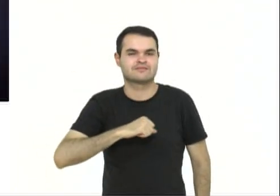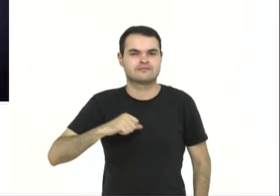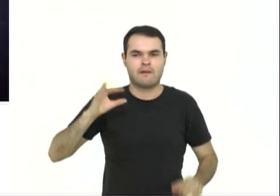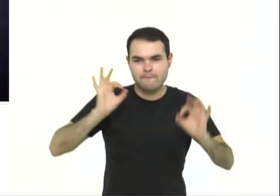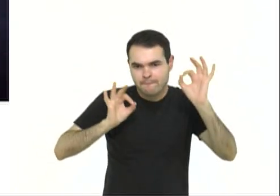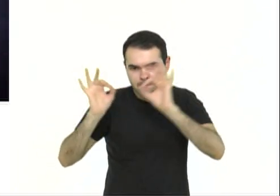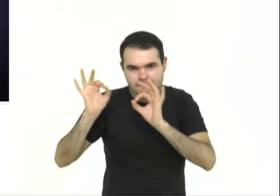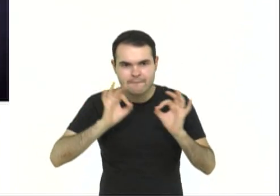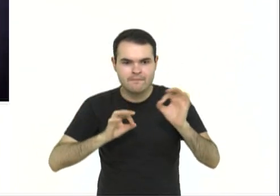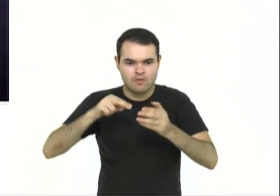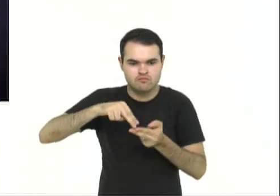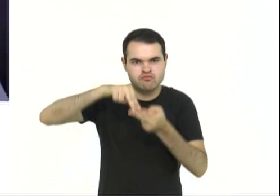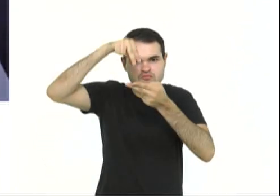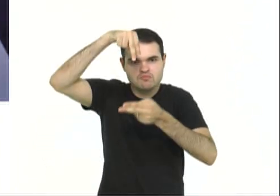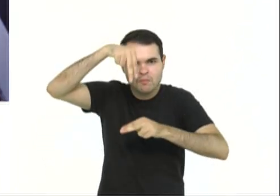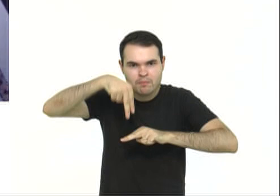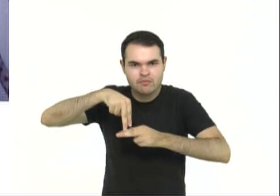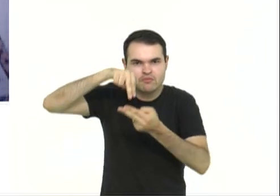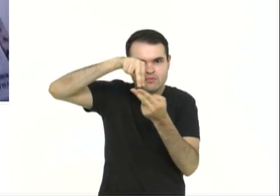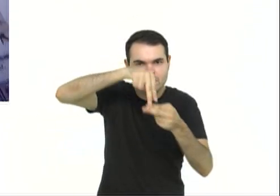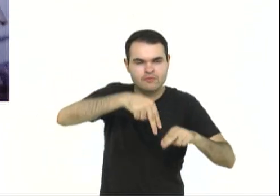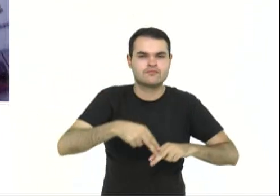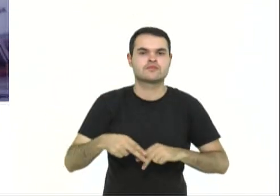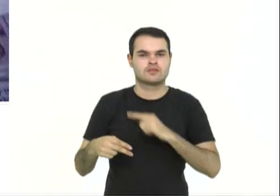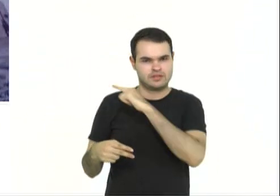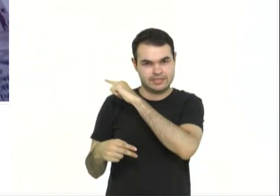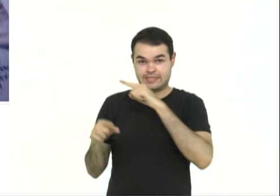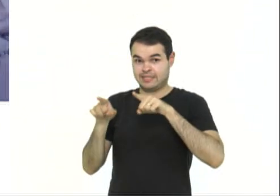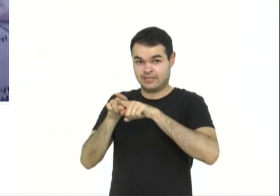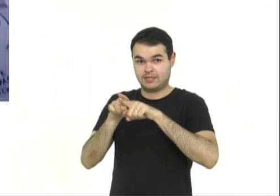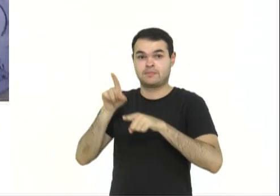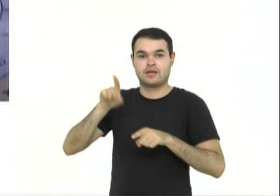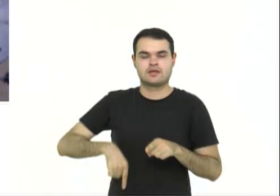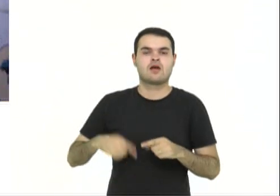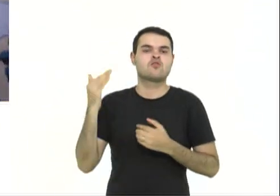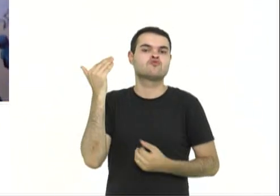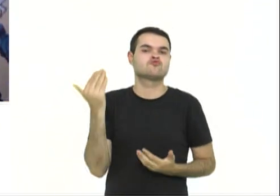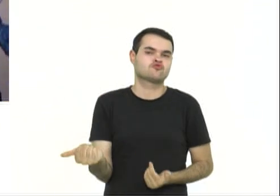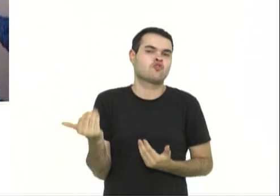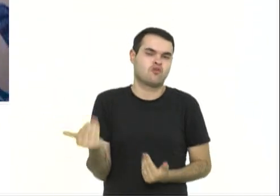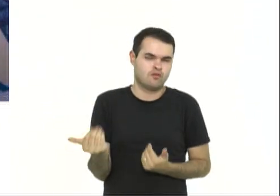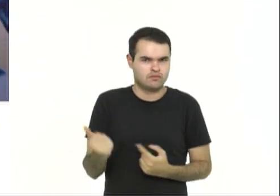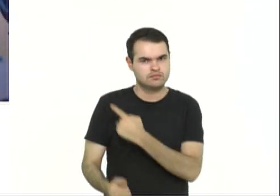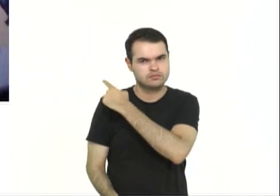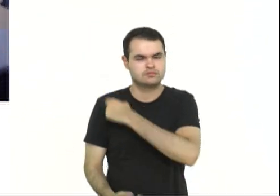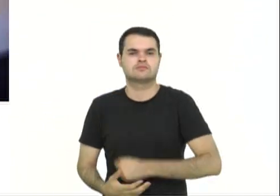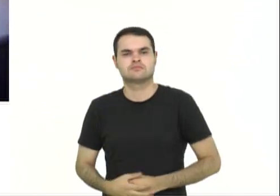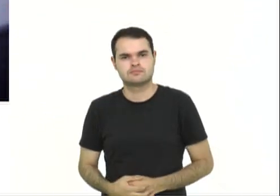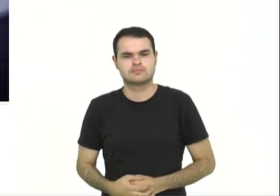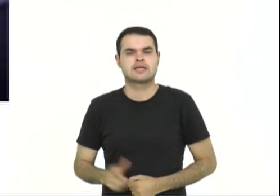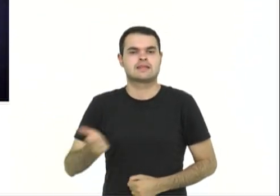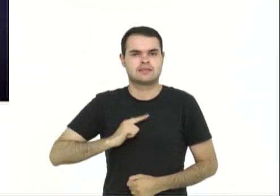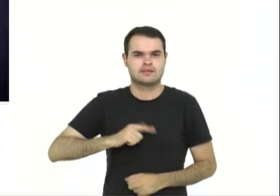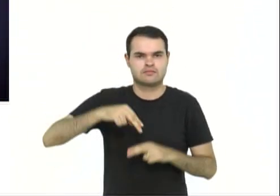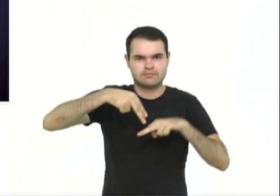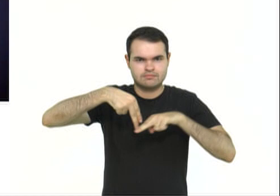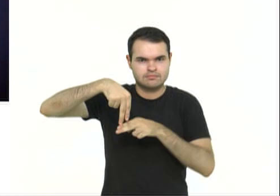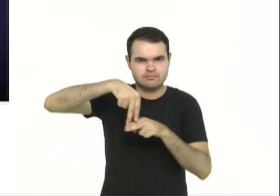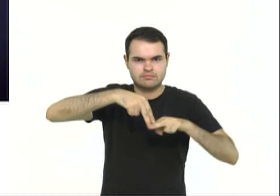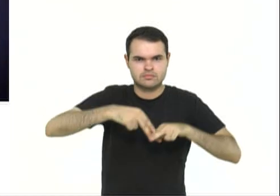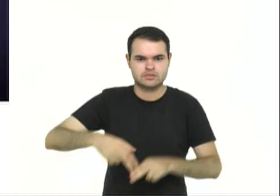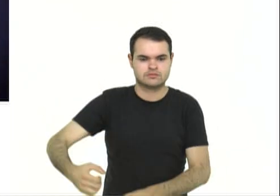suas manobras e tal. Então, esse também não é um super-herói, é um personagem, um adolescente, né? Que tem o skate, ele participa